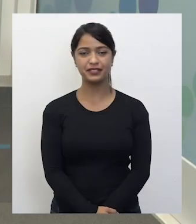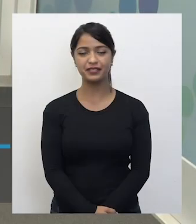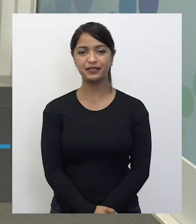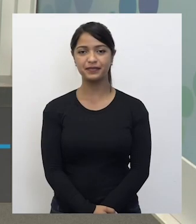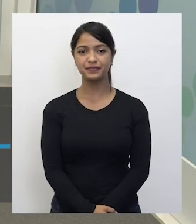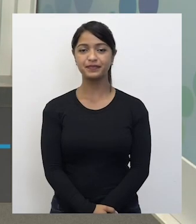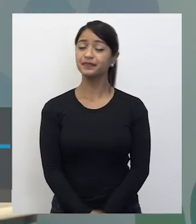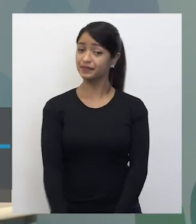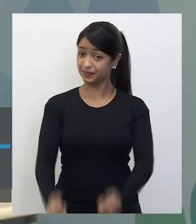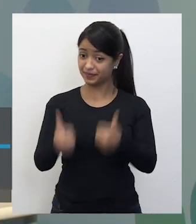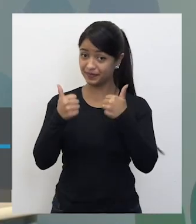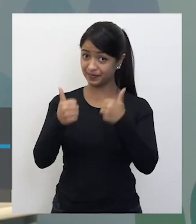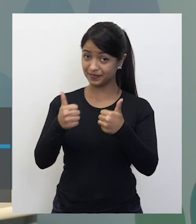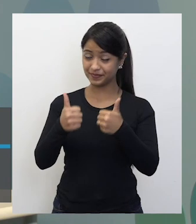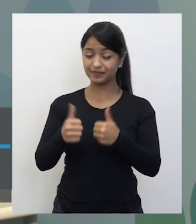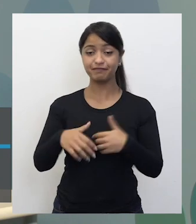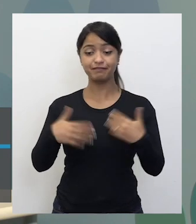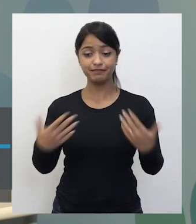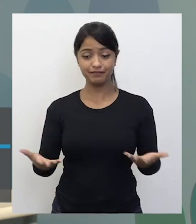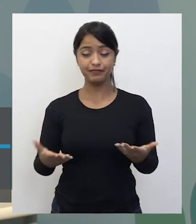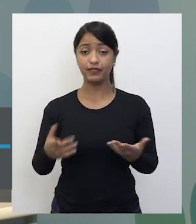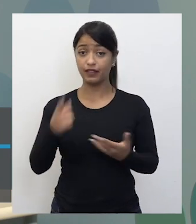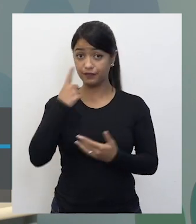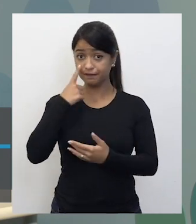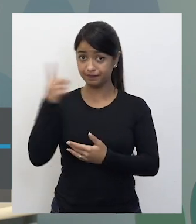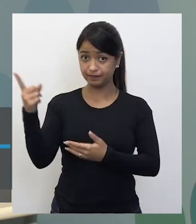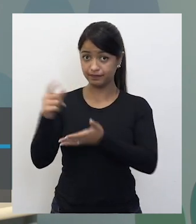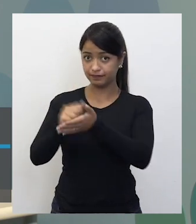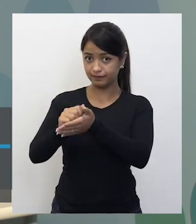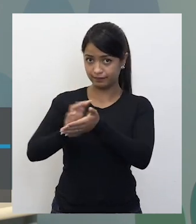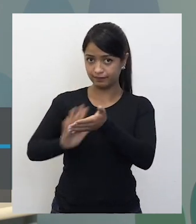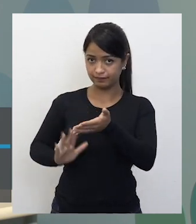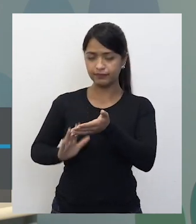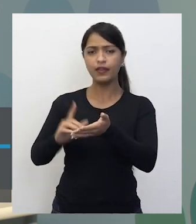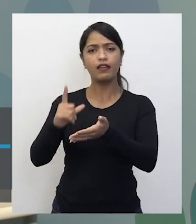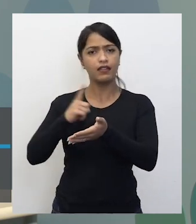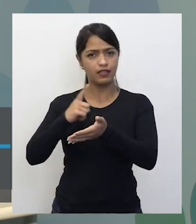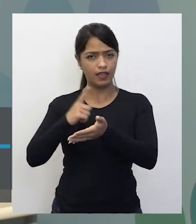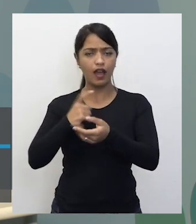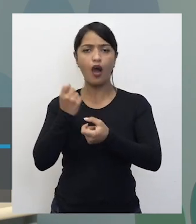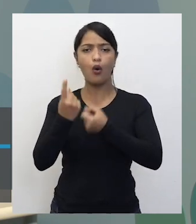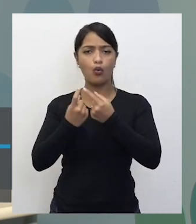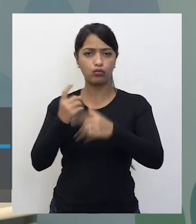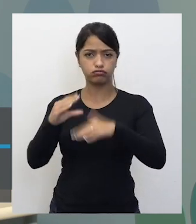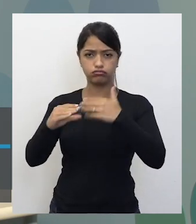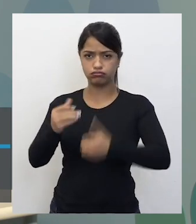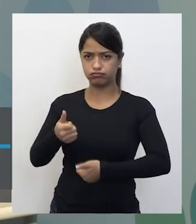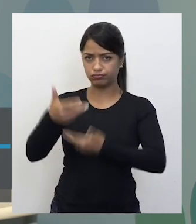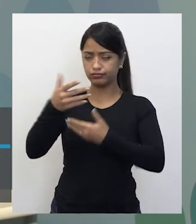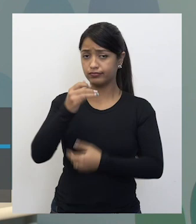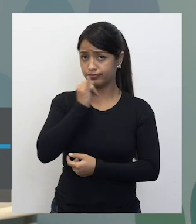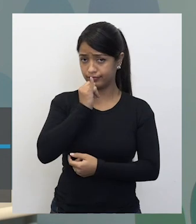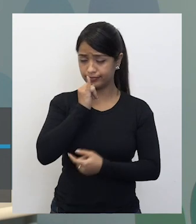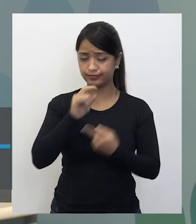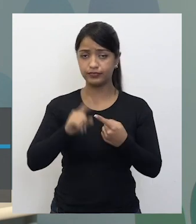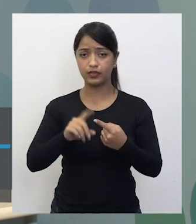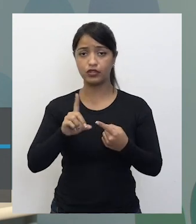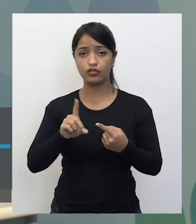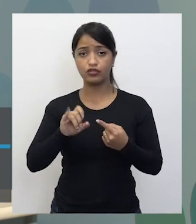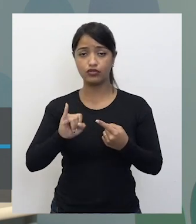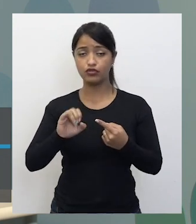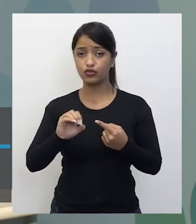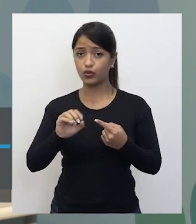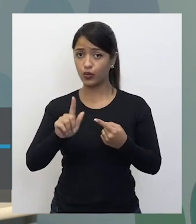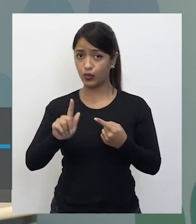Muito bem, pessoal. Então, nessa atividade de observação, nós tivemos alguns registros, professora. Por exemplo, o Diogo colocou aqui